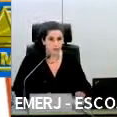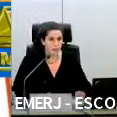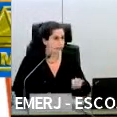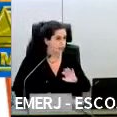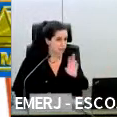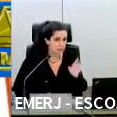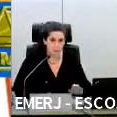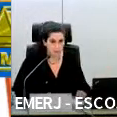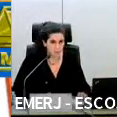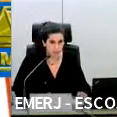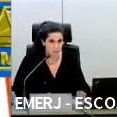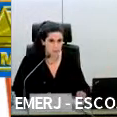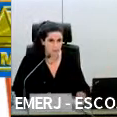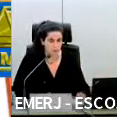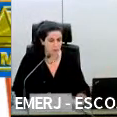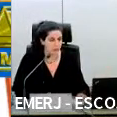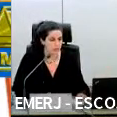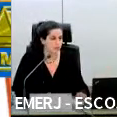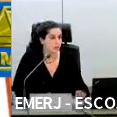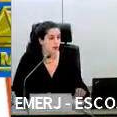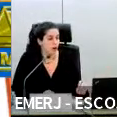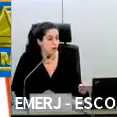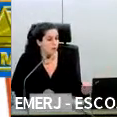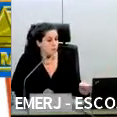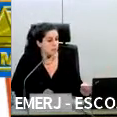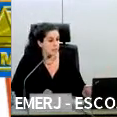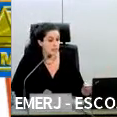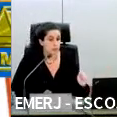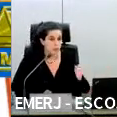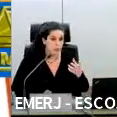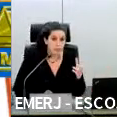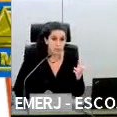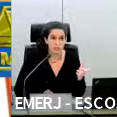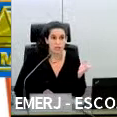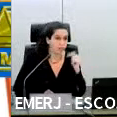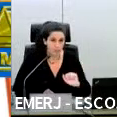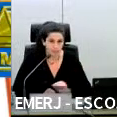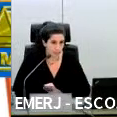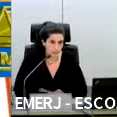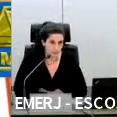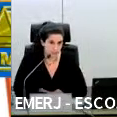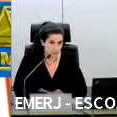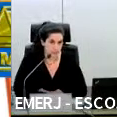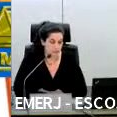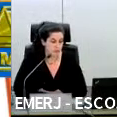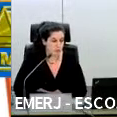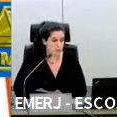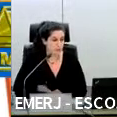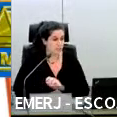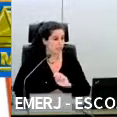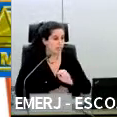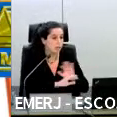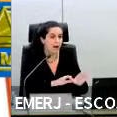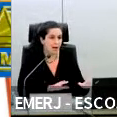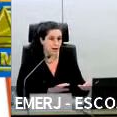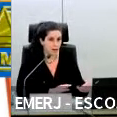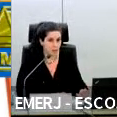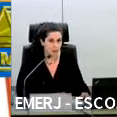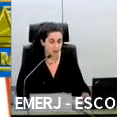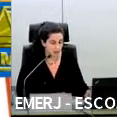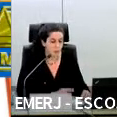idosos em hotéis, não se pensa em mulher em situação de violência. Ou vamos pensar em auxílio emergencial, também não se pensa em mulher em situação de violência. Não